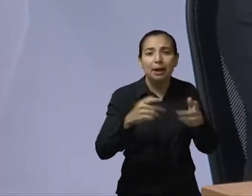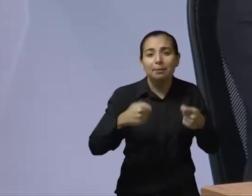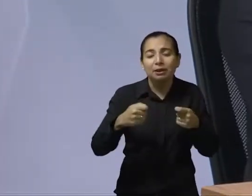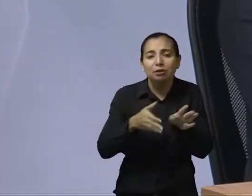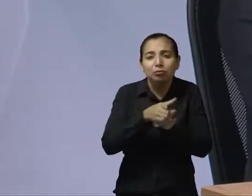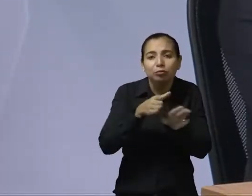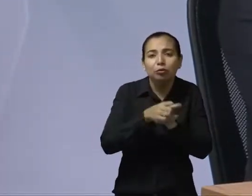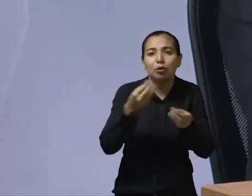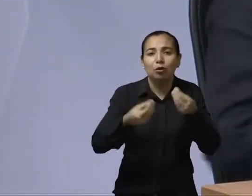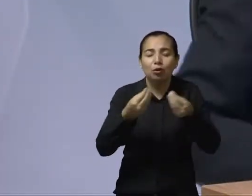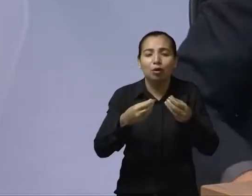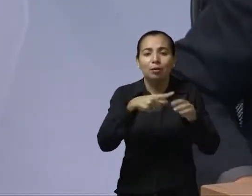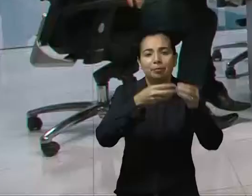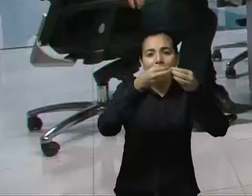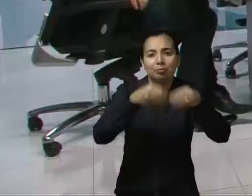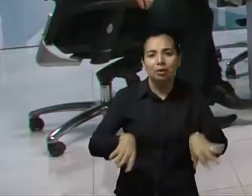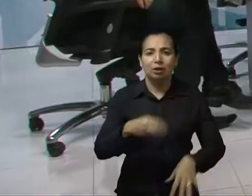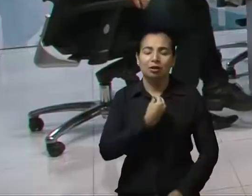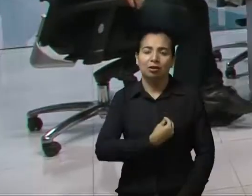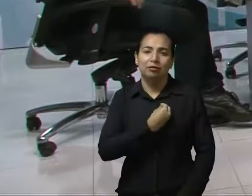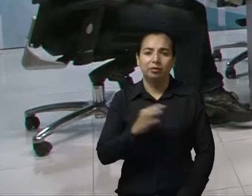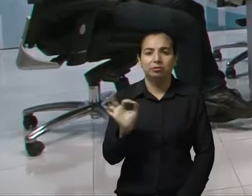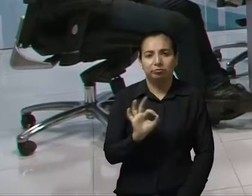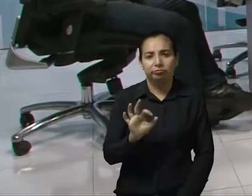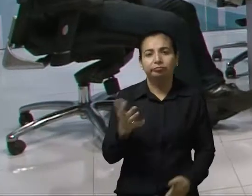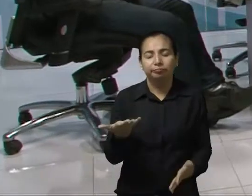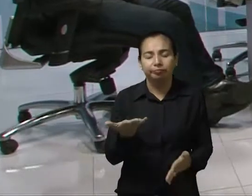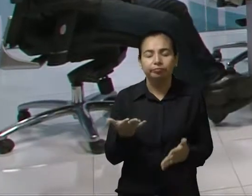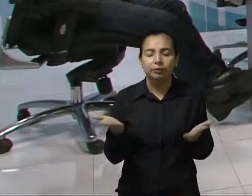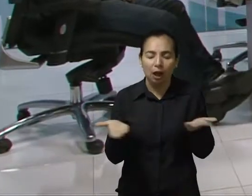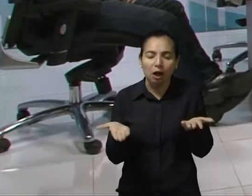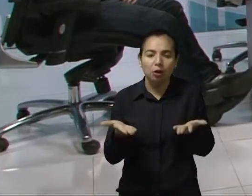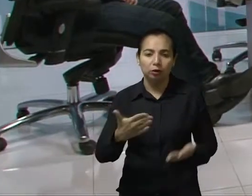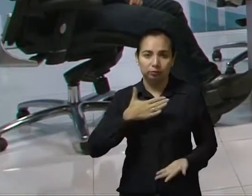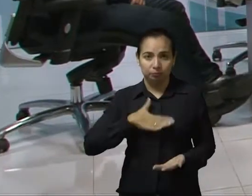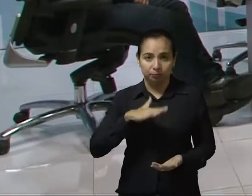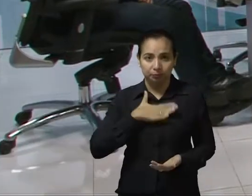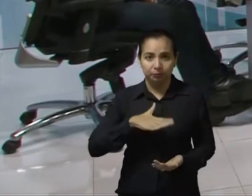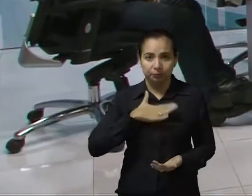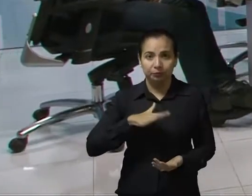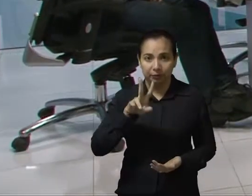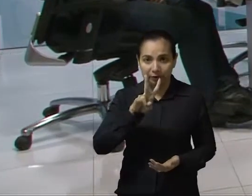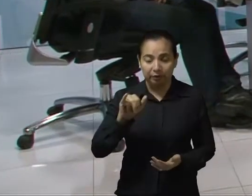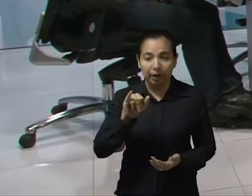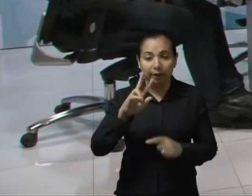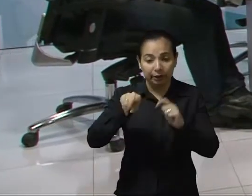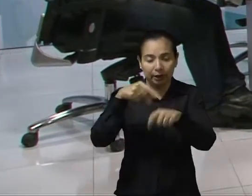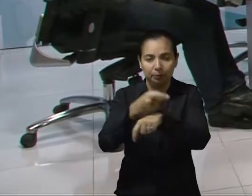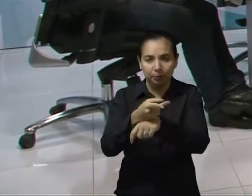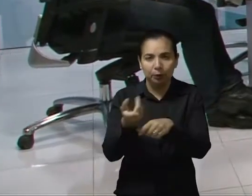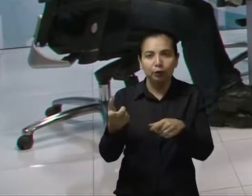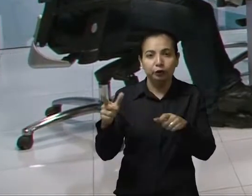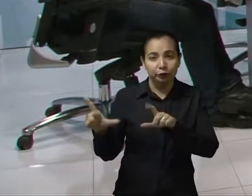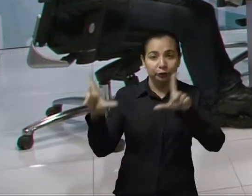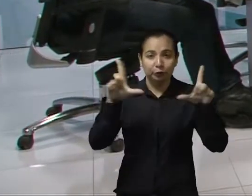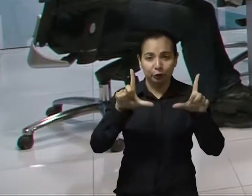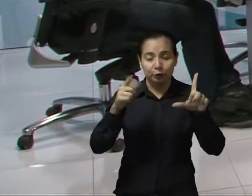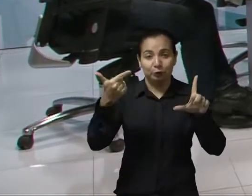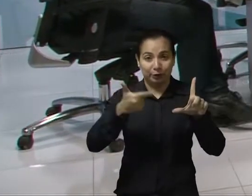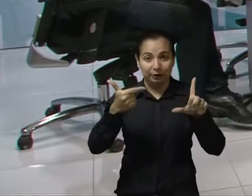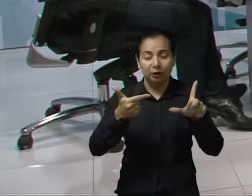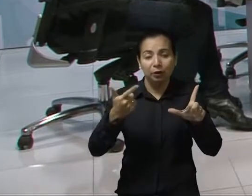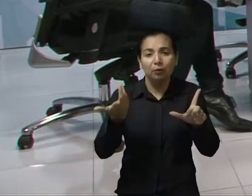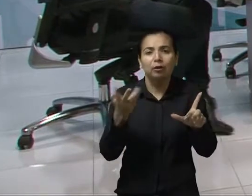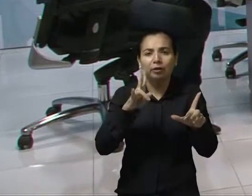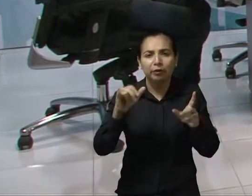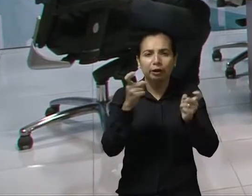policialesca. Eu vou fazer o nosso primeiro intervalo, e quando voltarmos eu quero colocar essa discussão, porque a mim